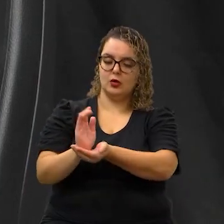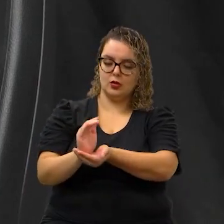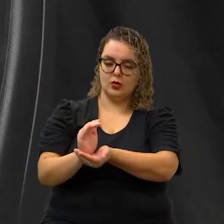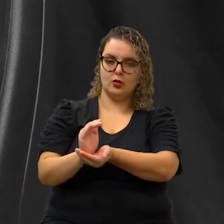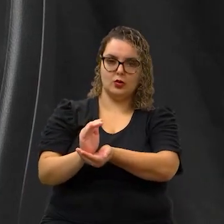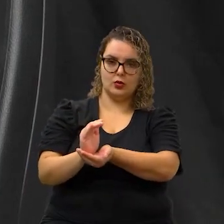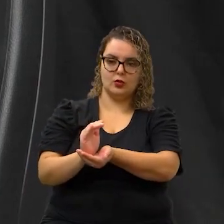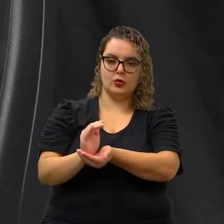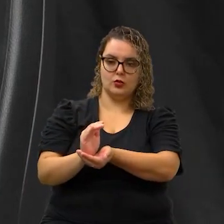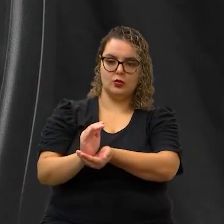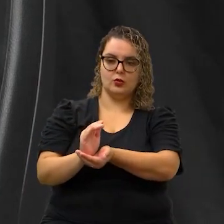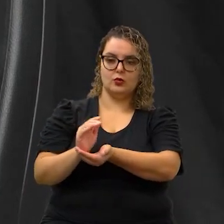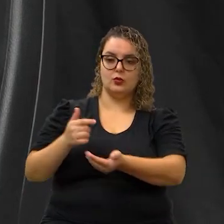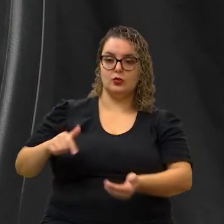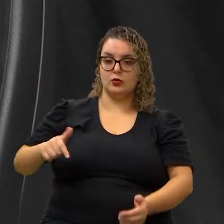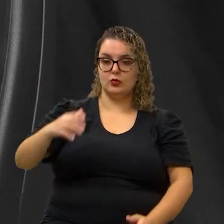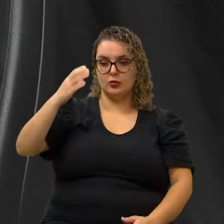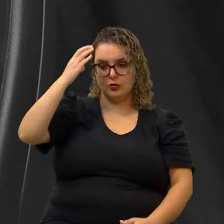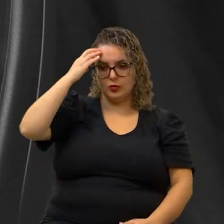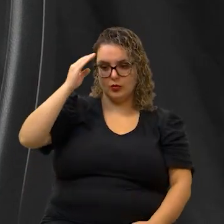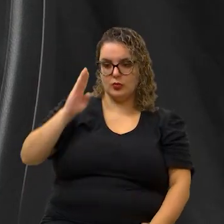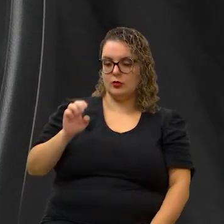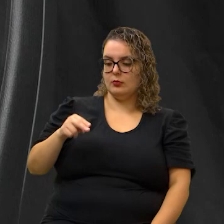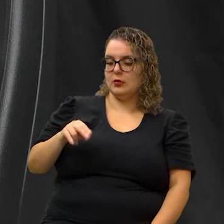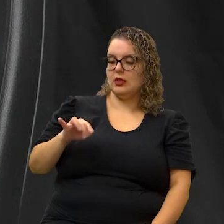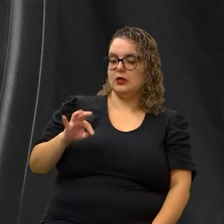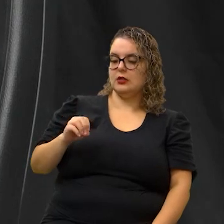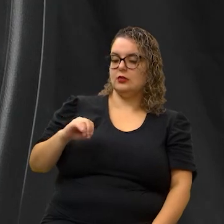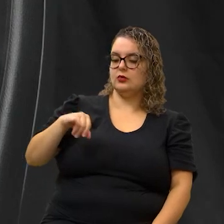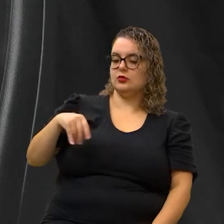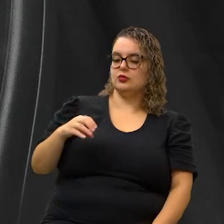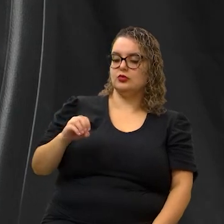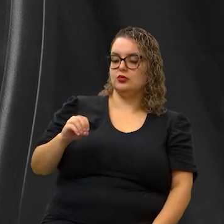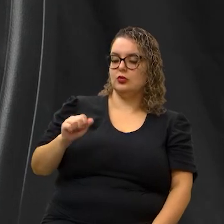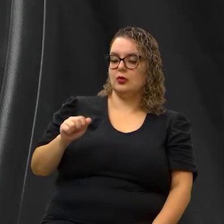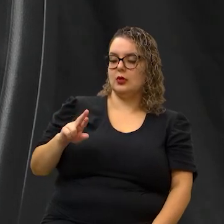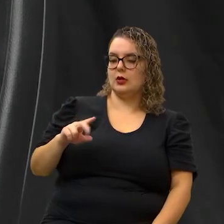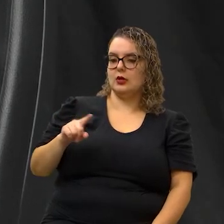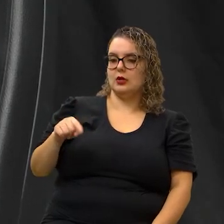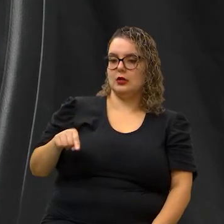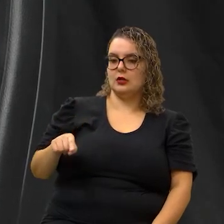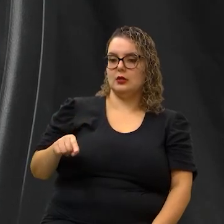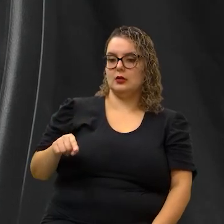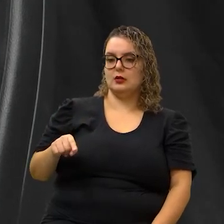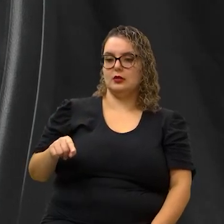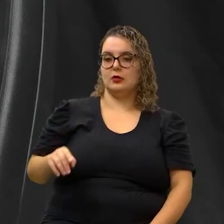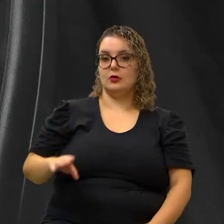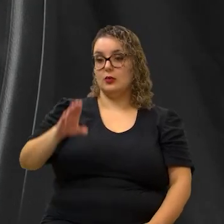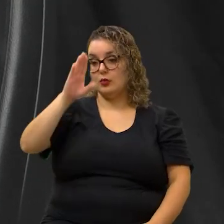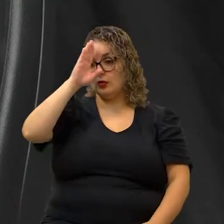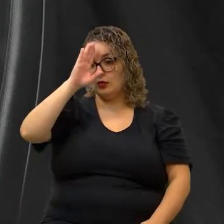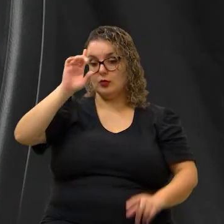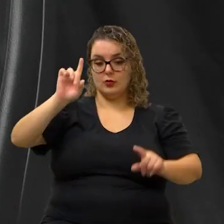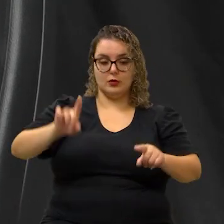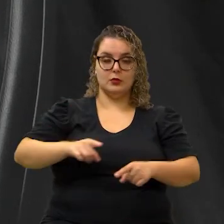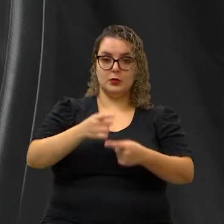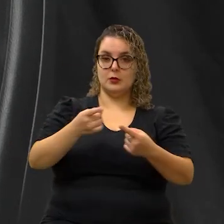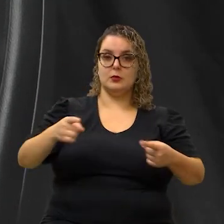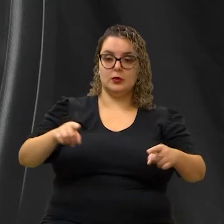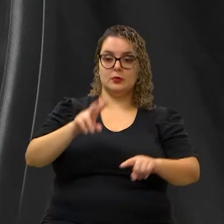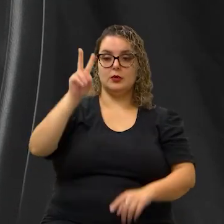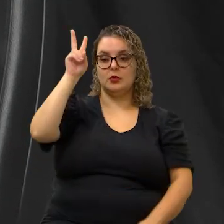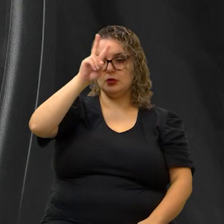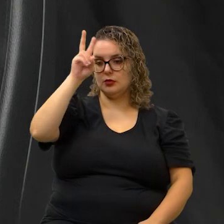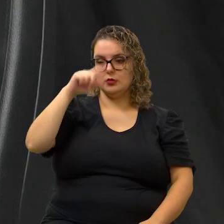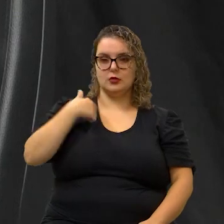a concha acústica do Taquaral, chamar Benito Juarez. Sim. Foi um projeto que eu apresentei. Benito Juarez foi um dos